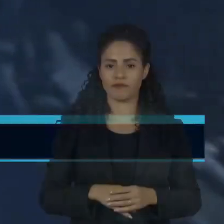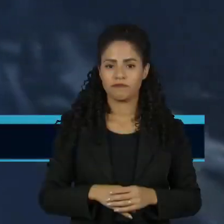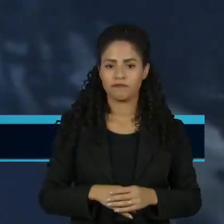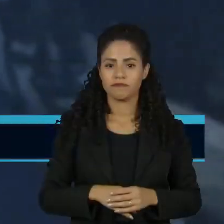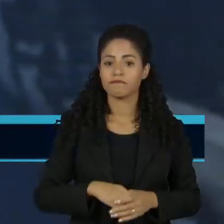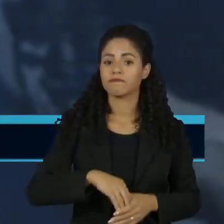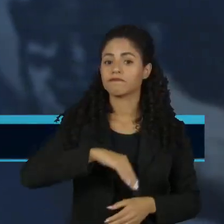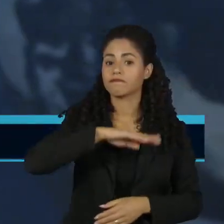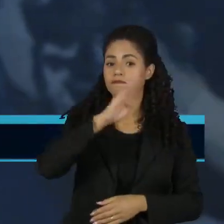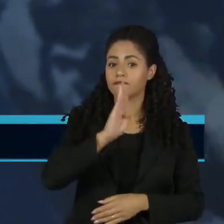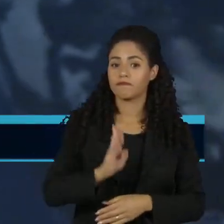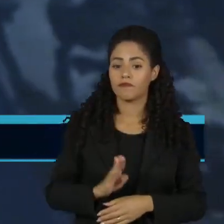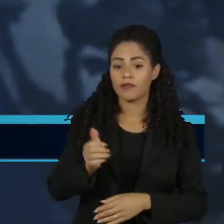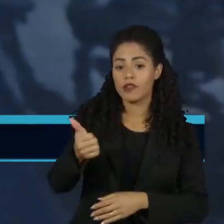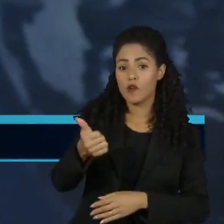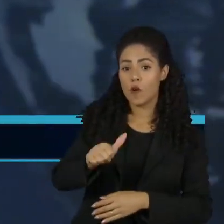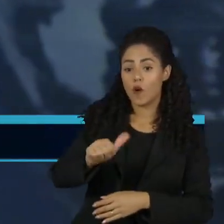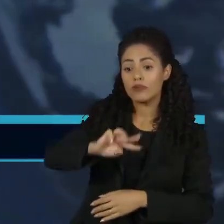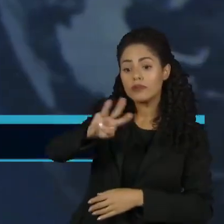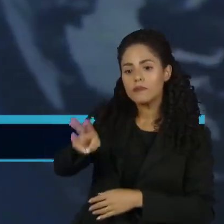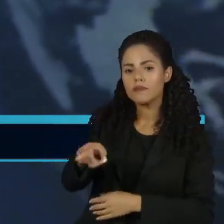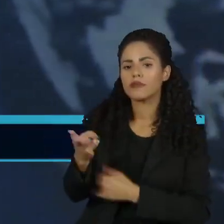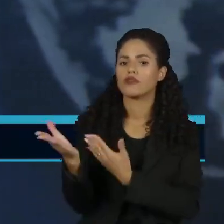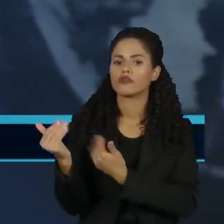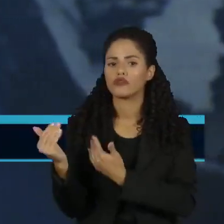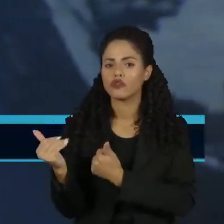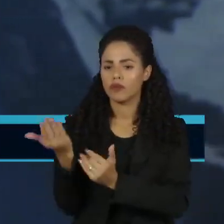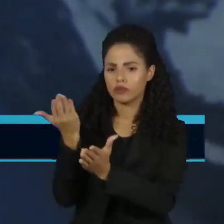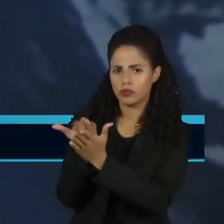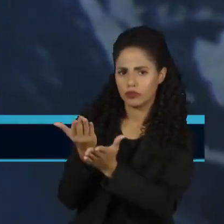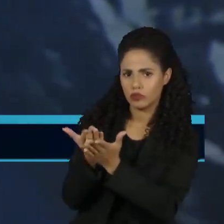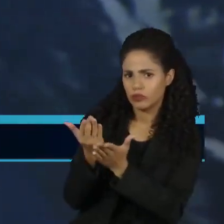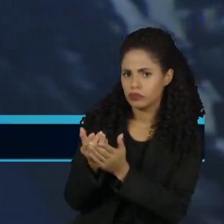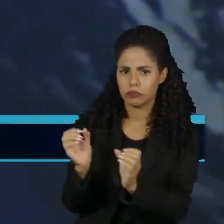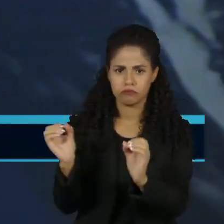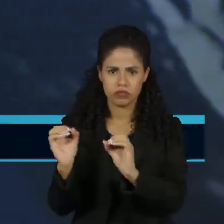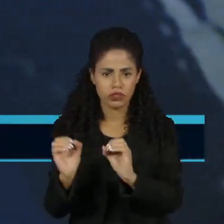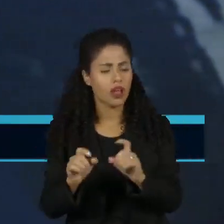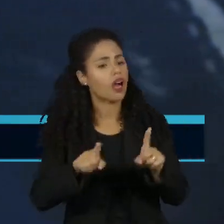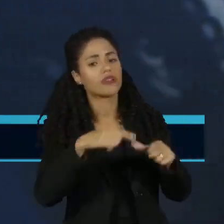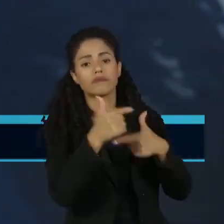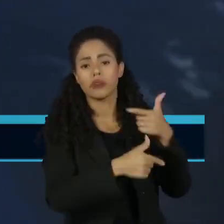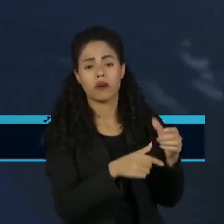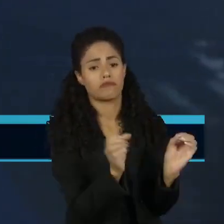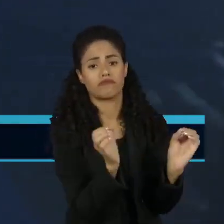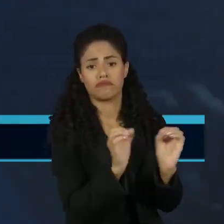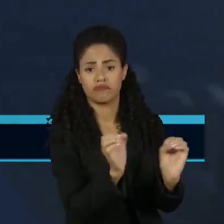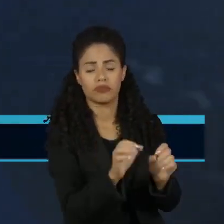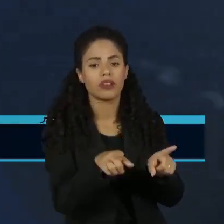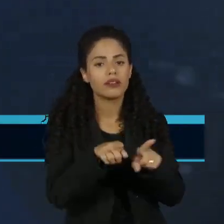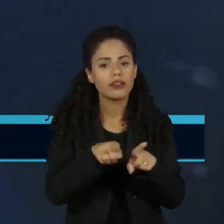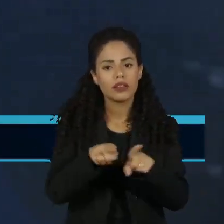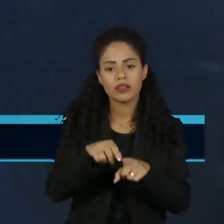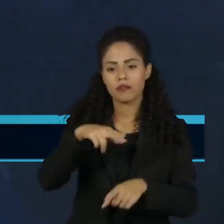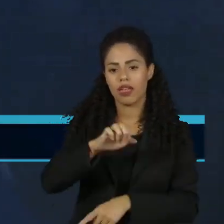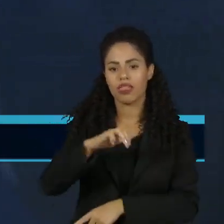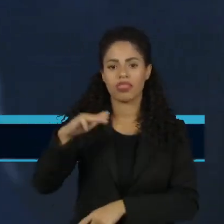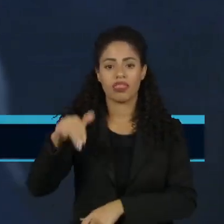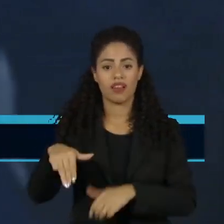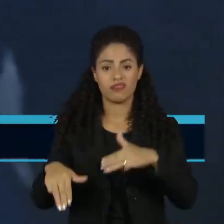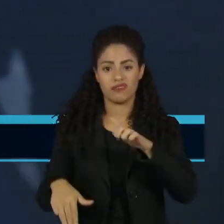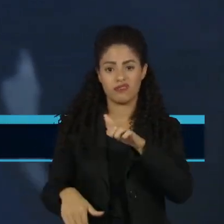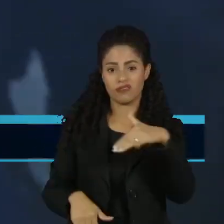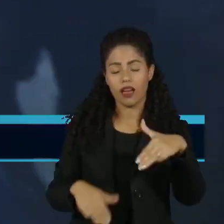O Brasil tem quase 11 milhões de jovens que não estudam nem trabalham, os chamados neném. E a parcela de mulheres jovens